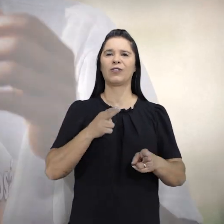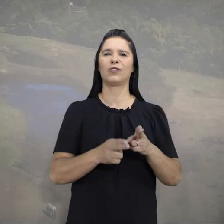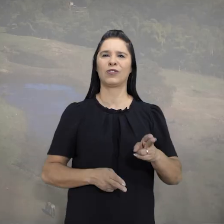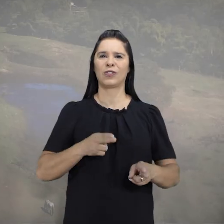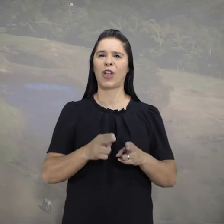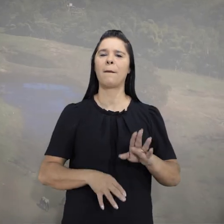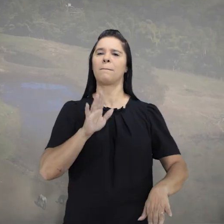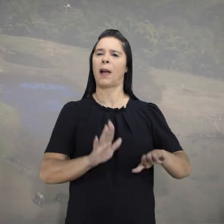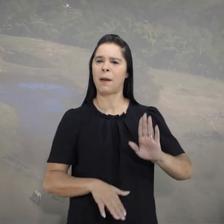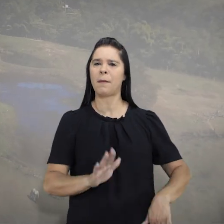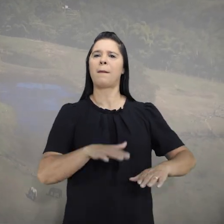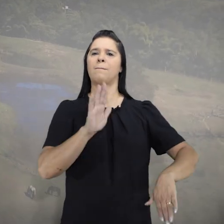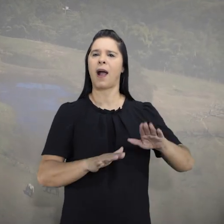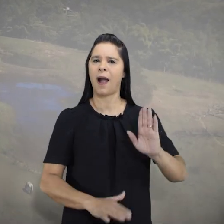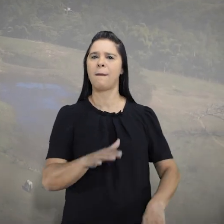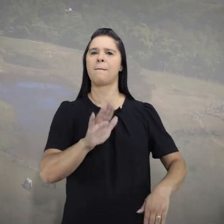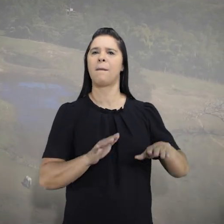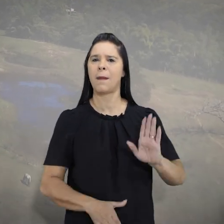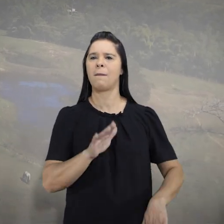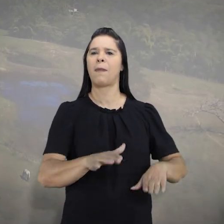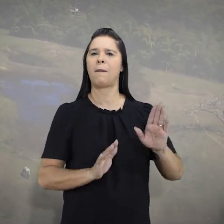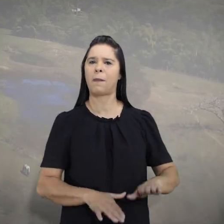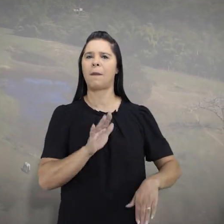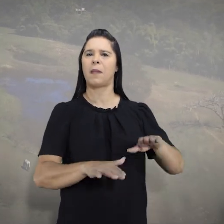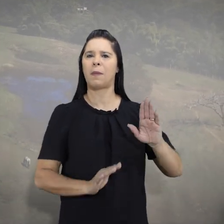Tchim, tchim, tchim, tchim, tchim, tchim, tchim, tchim, tchim.